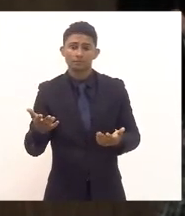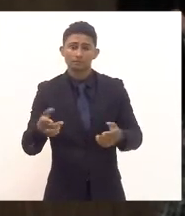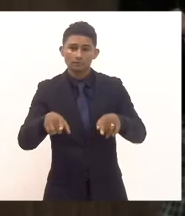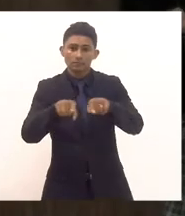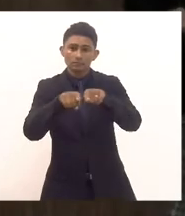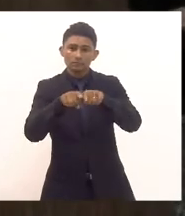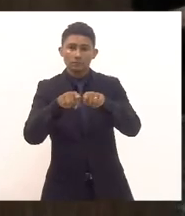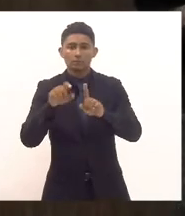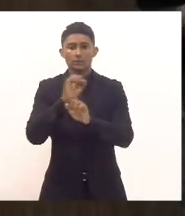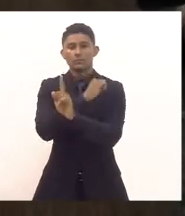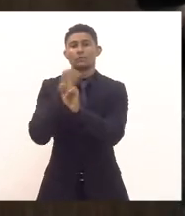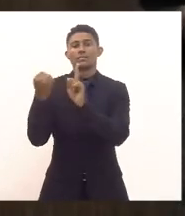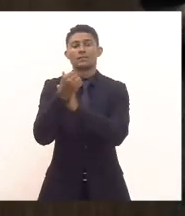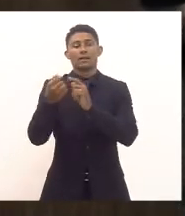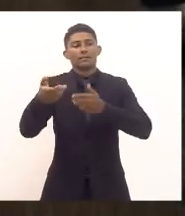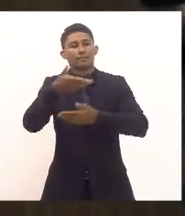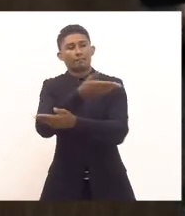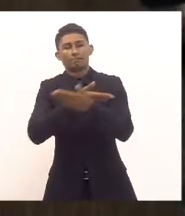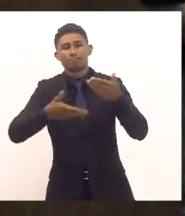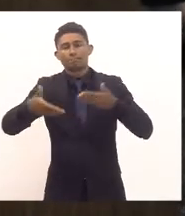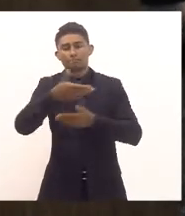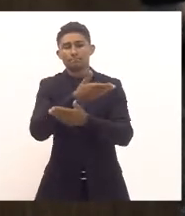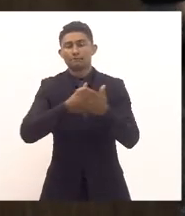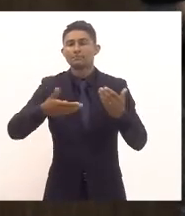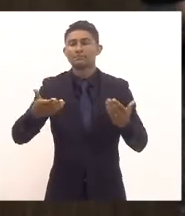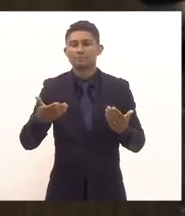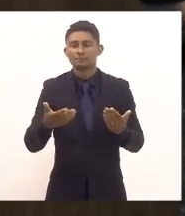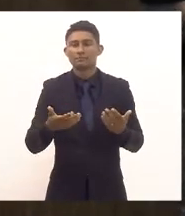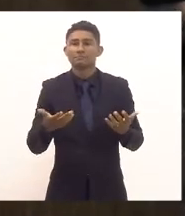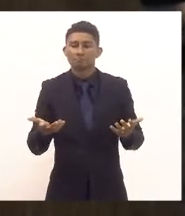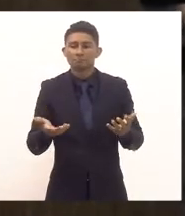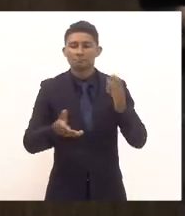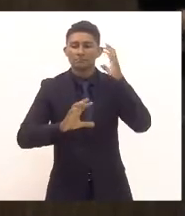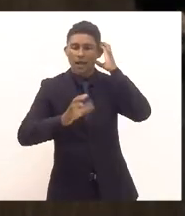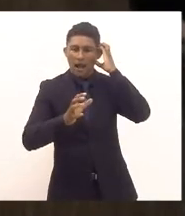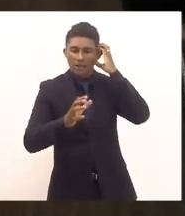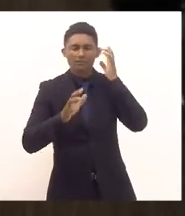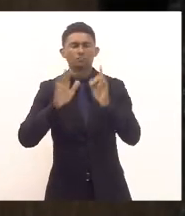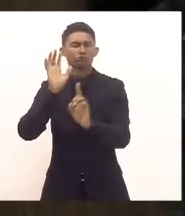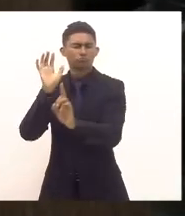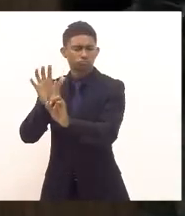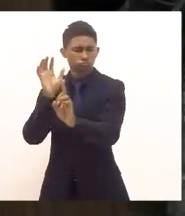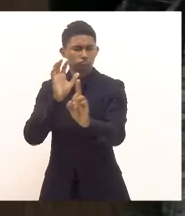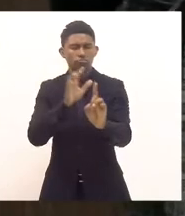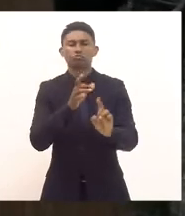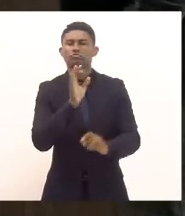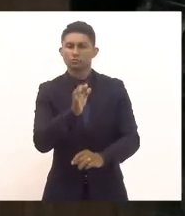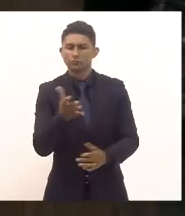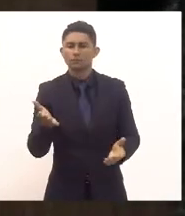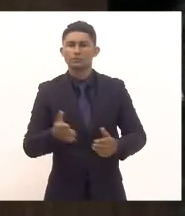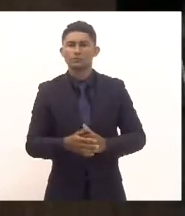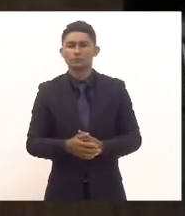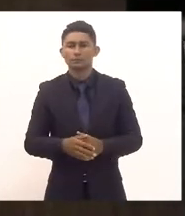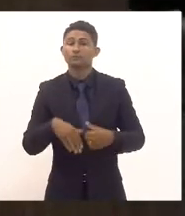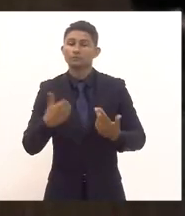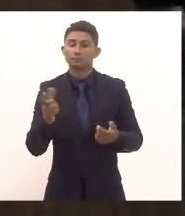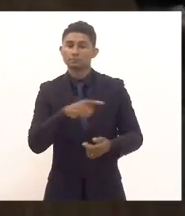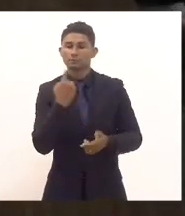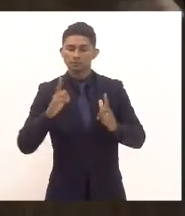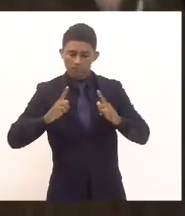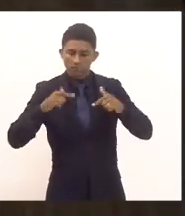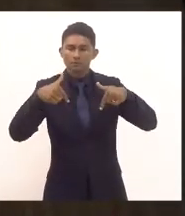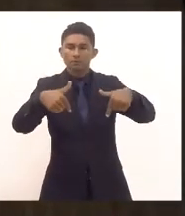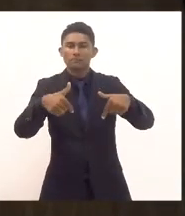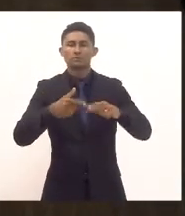da sociabilidade ela é uma influência muito forte essa iniciativa